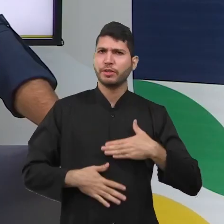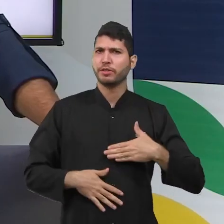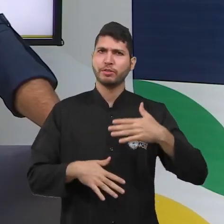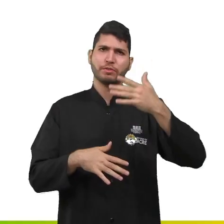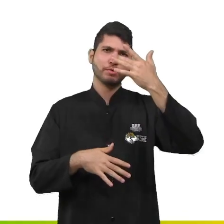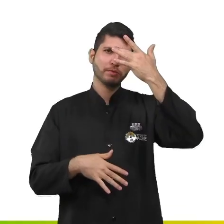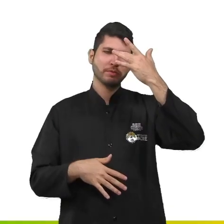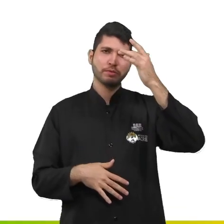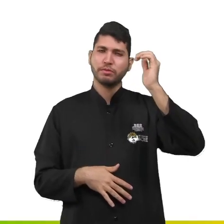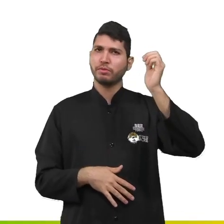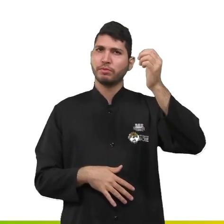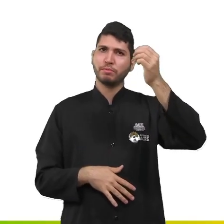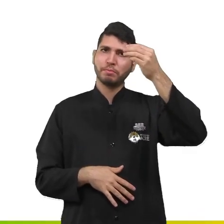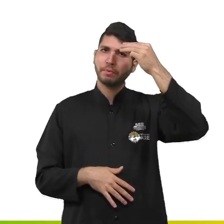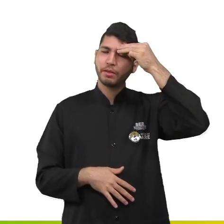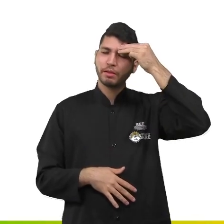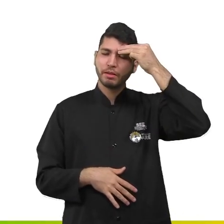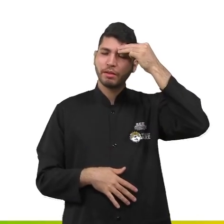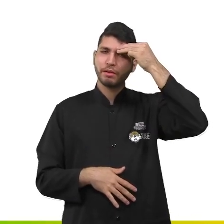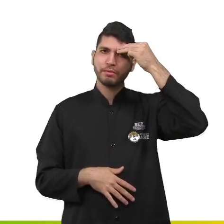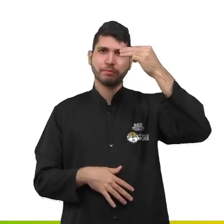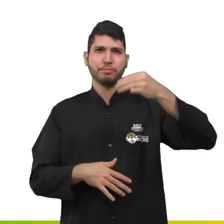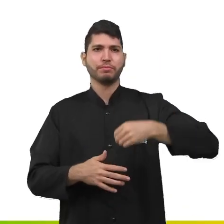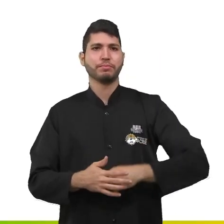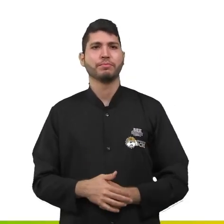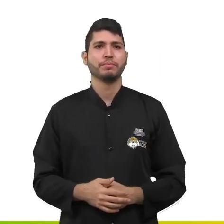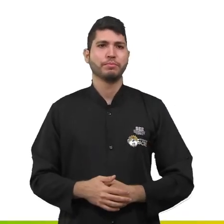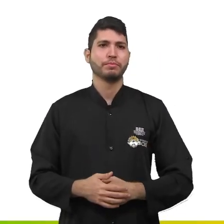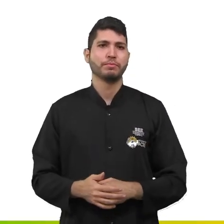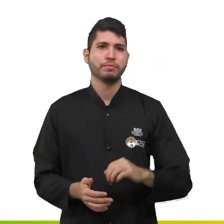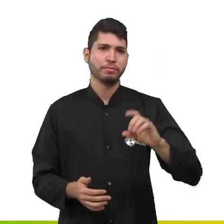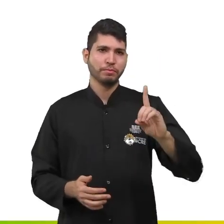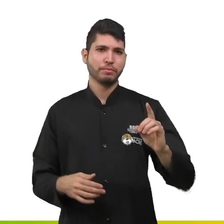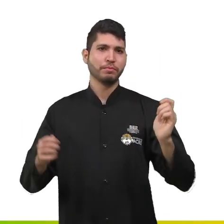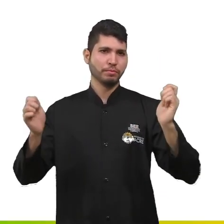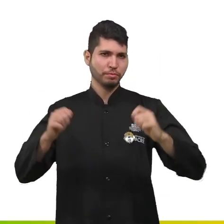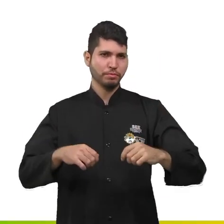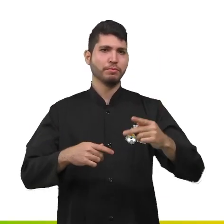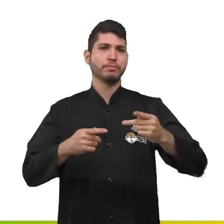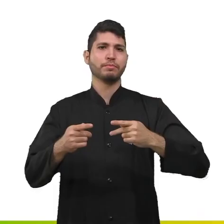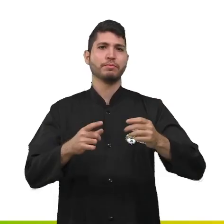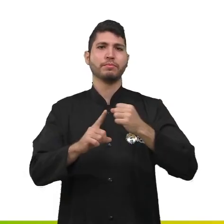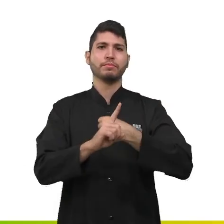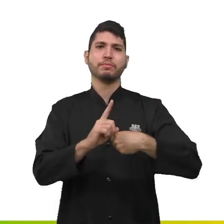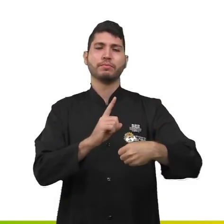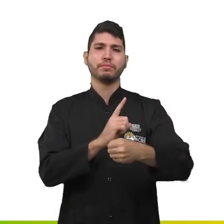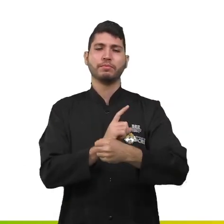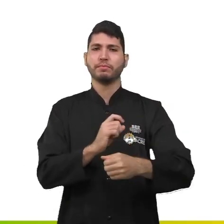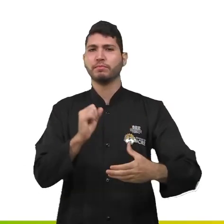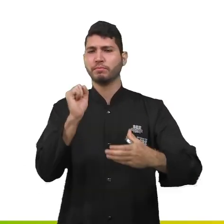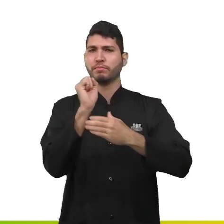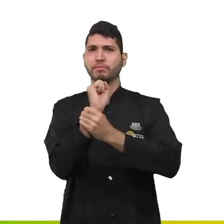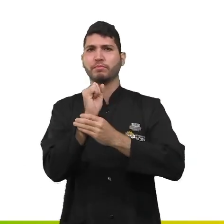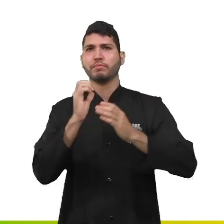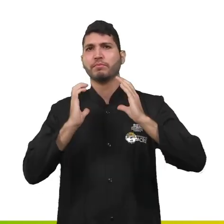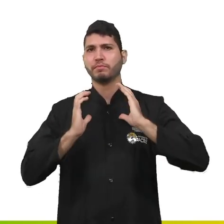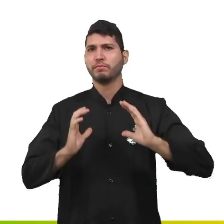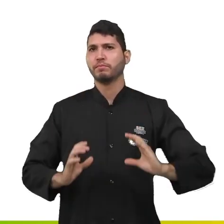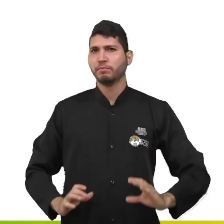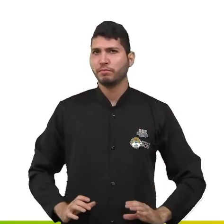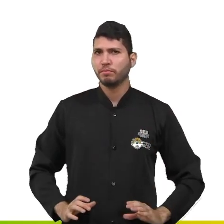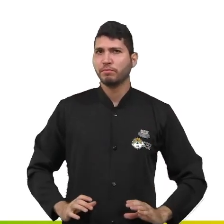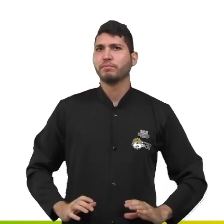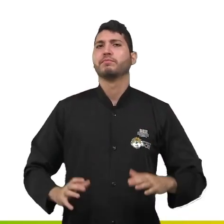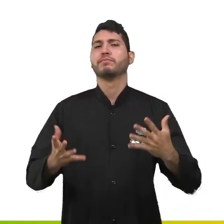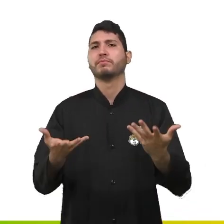Então, ignora C. D. A capacidade dos projetos sociais em promover cidadania